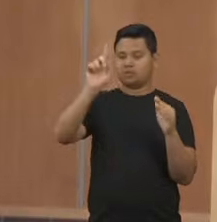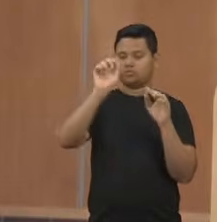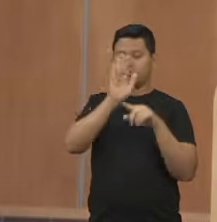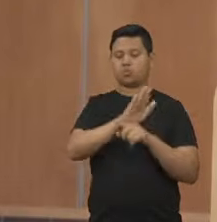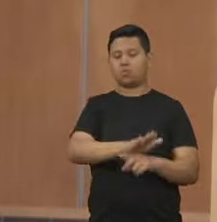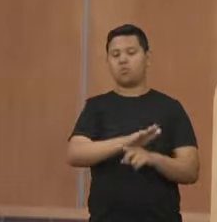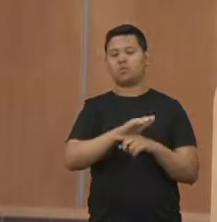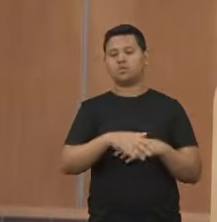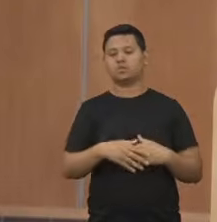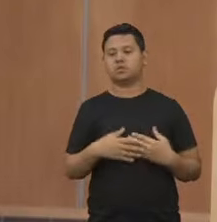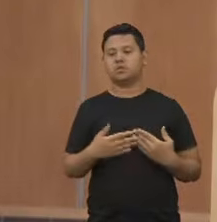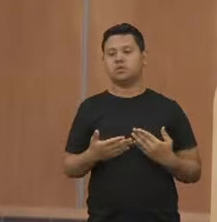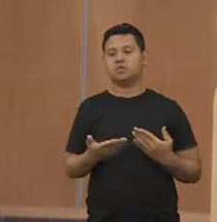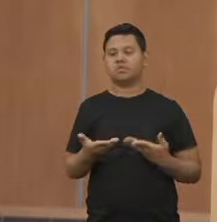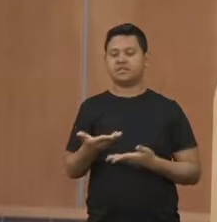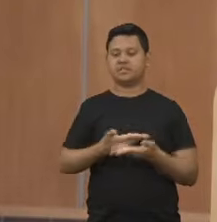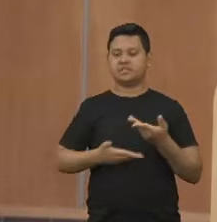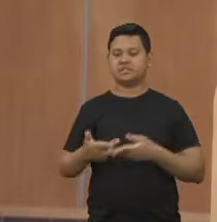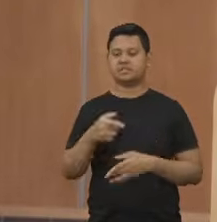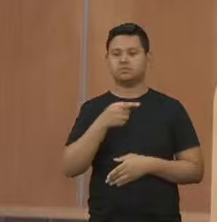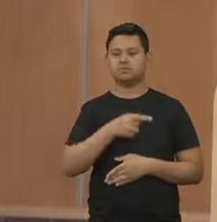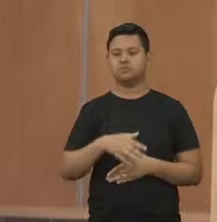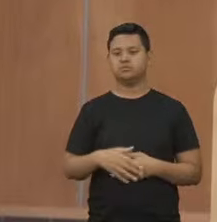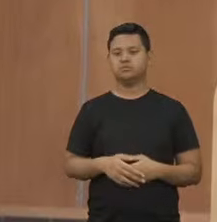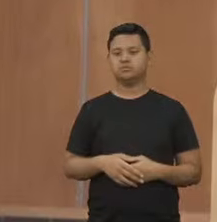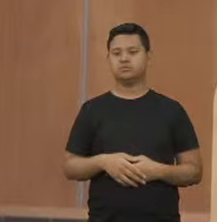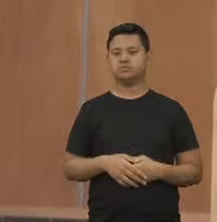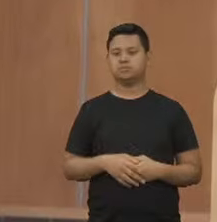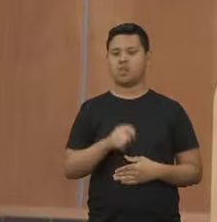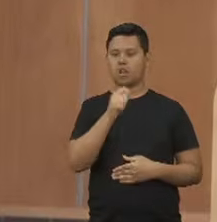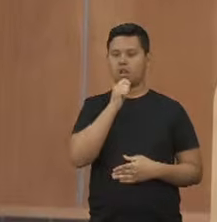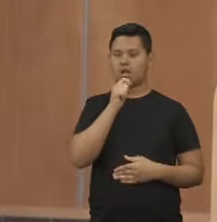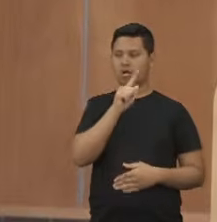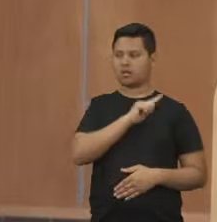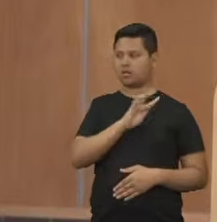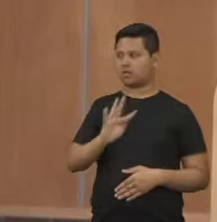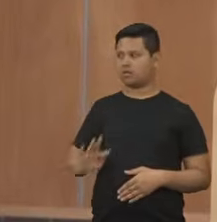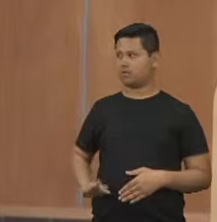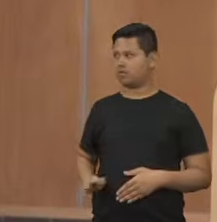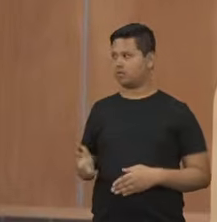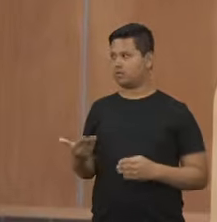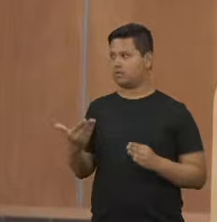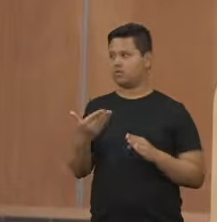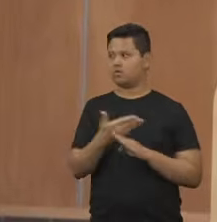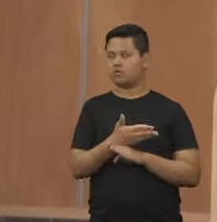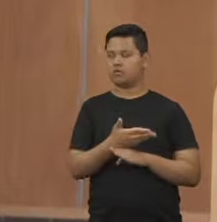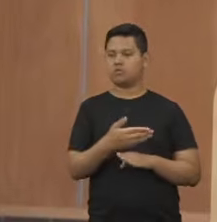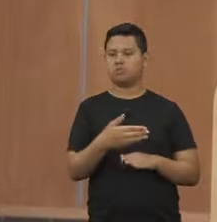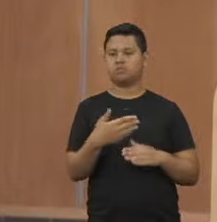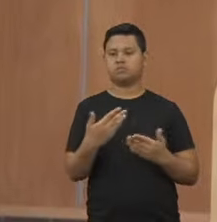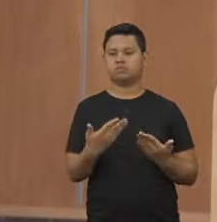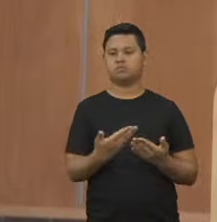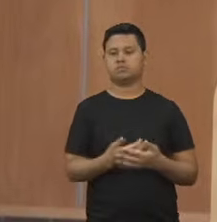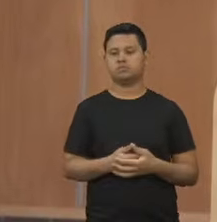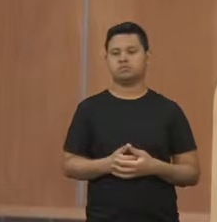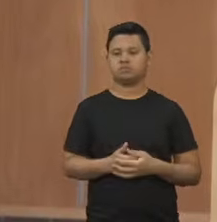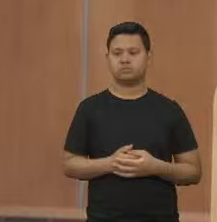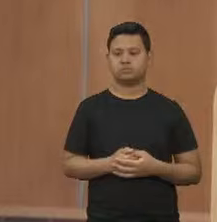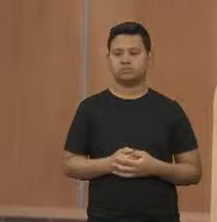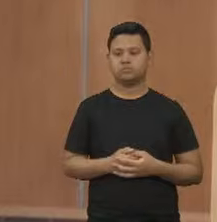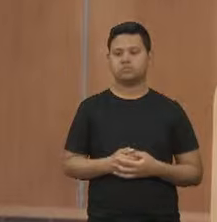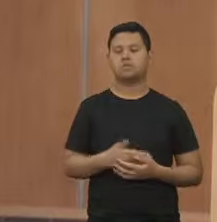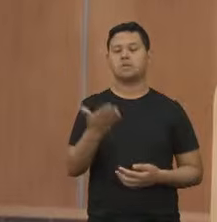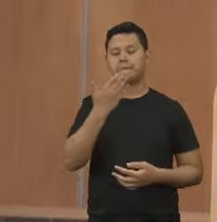sai, ainda tem disso ainda, que ainda vai vir do governo federal, Deus ajuda que sai,